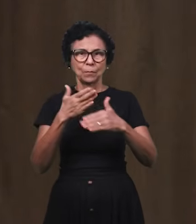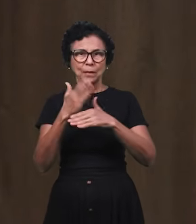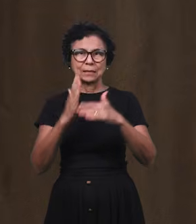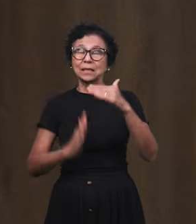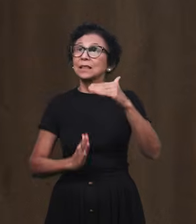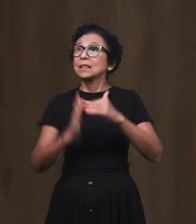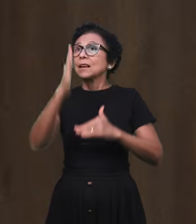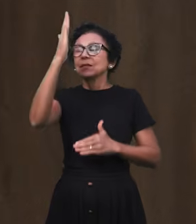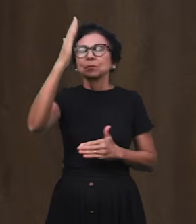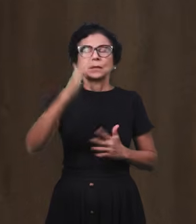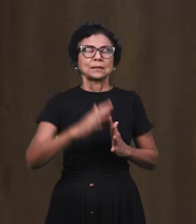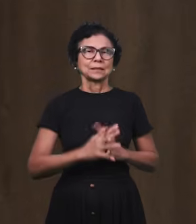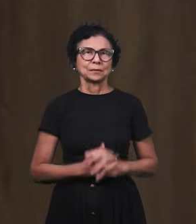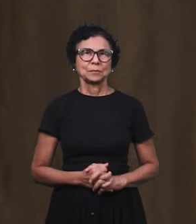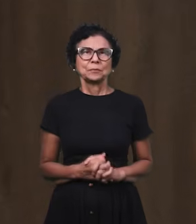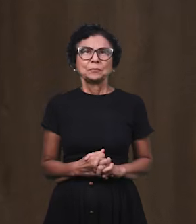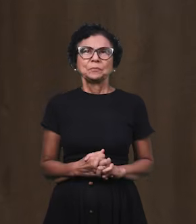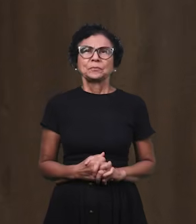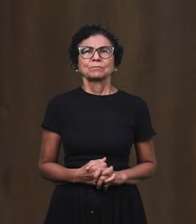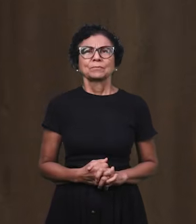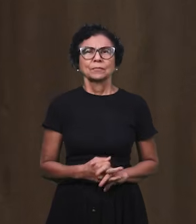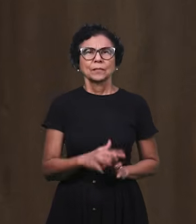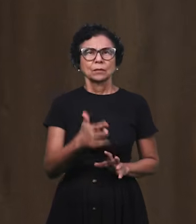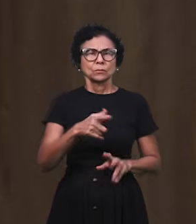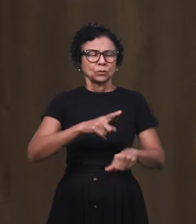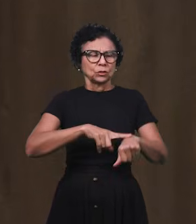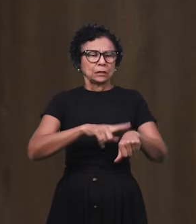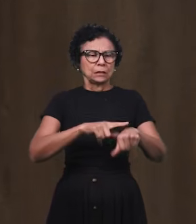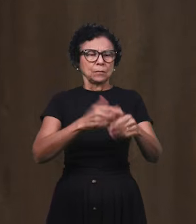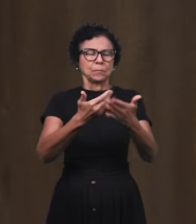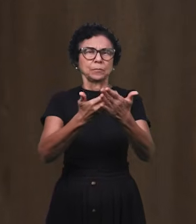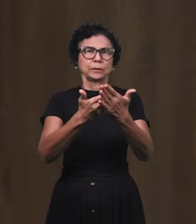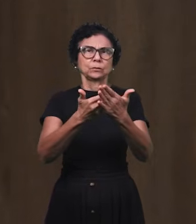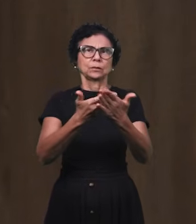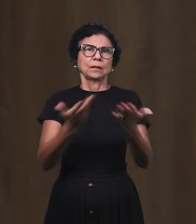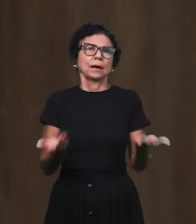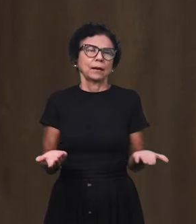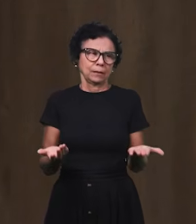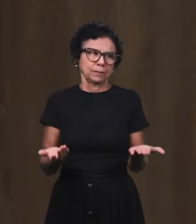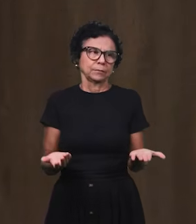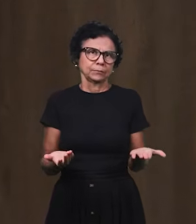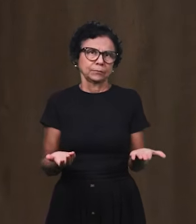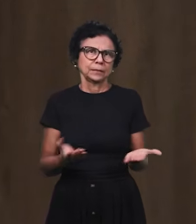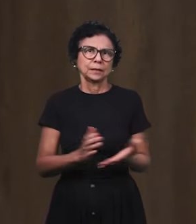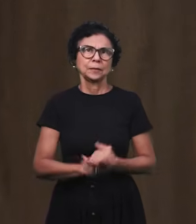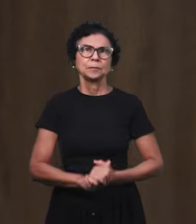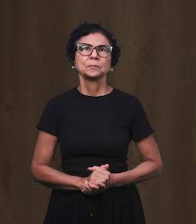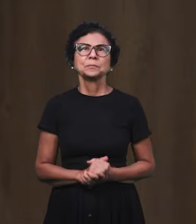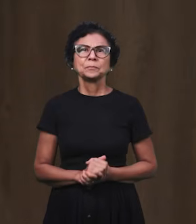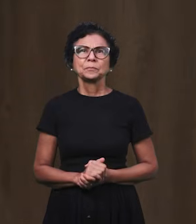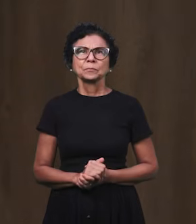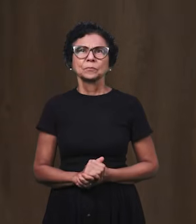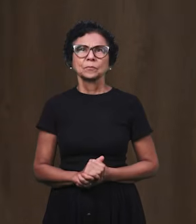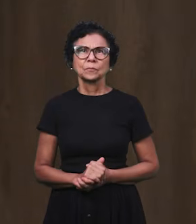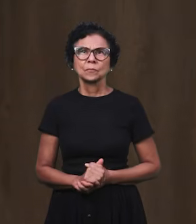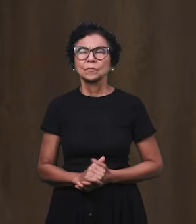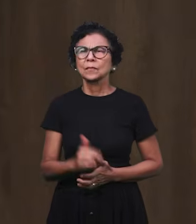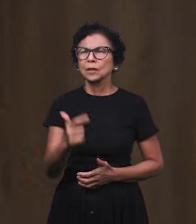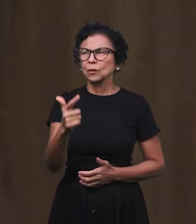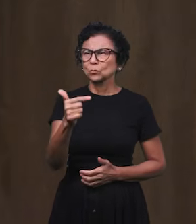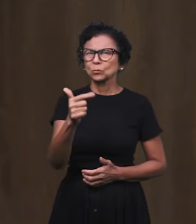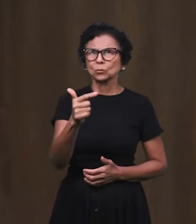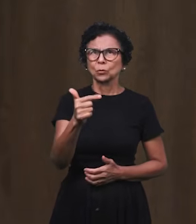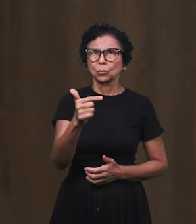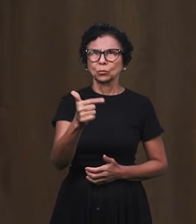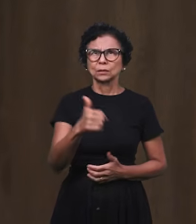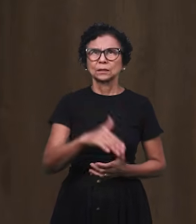sido reprovada na anterior. E eram 12 peças, né? São 12. Eu fiz direito do trabalho, tá?